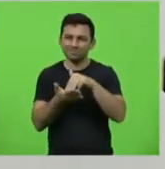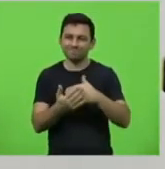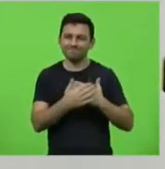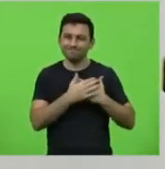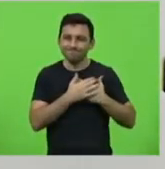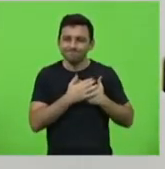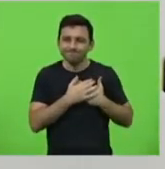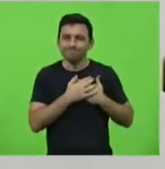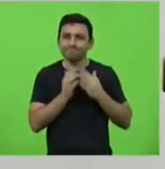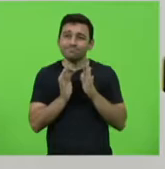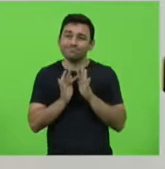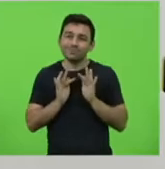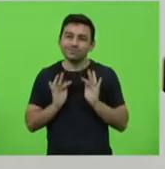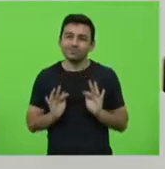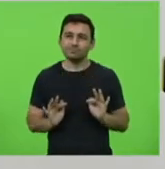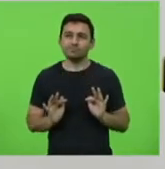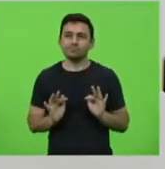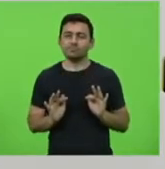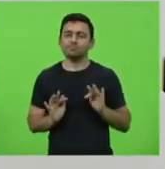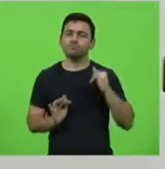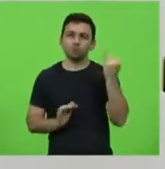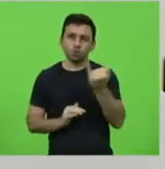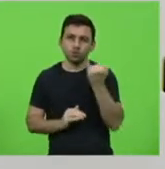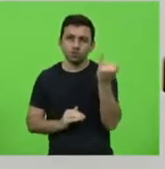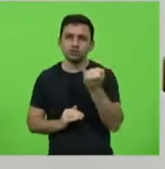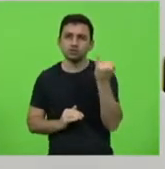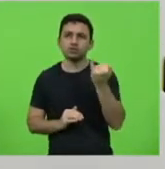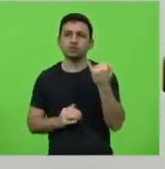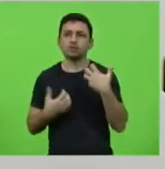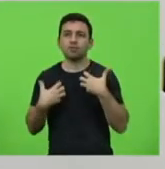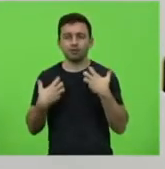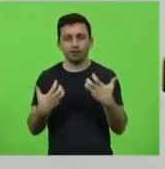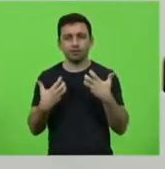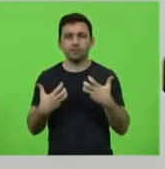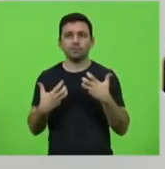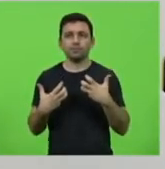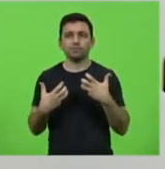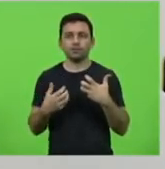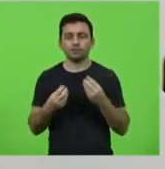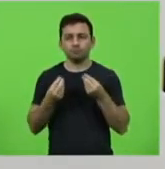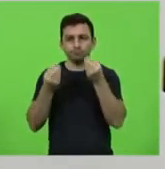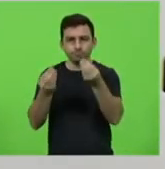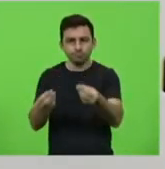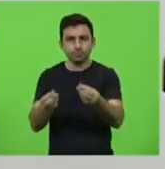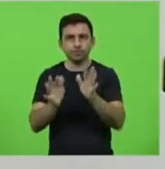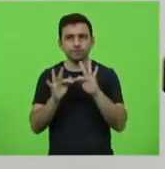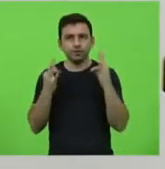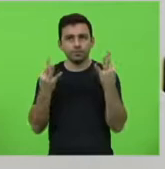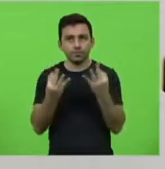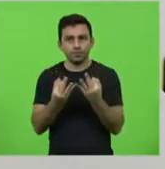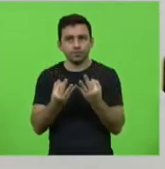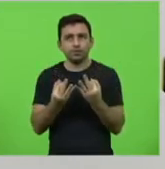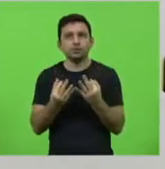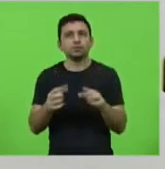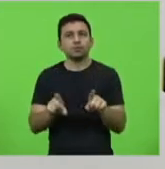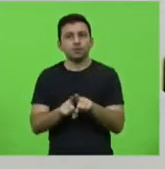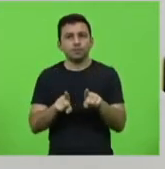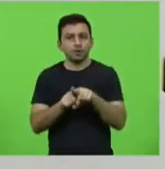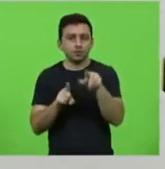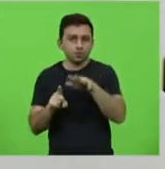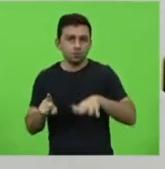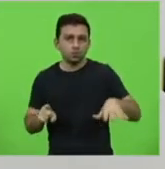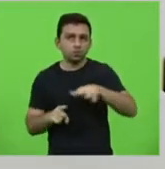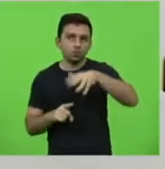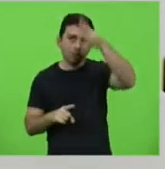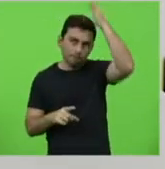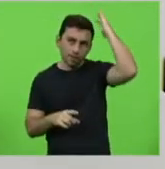simples, algo importante, mas que eu gostaria de deixar com a família deles e toda a família do Corpo de Bombeiros